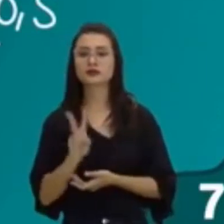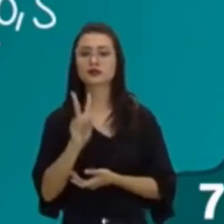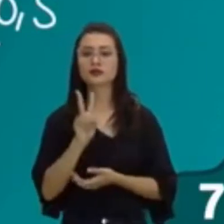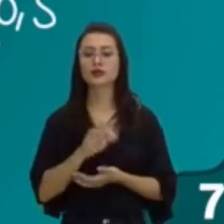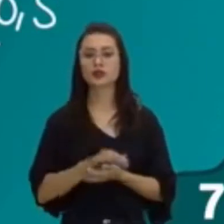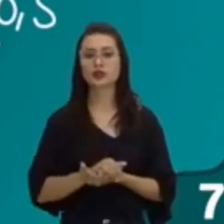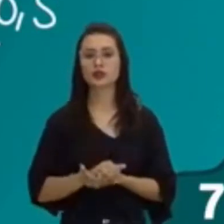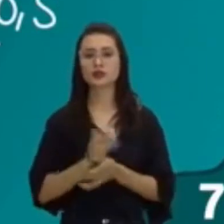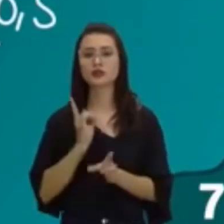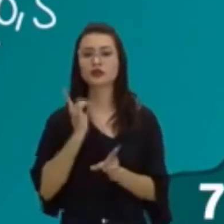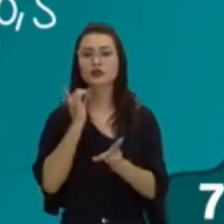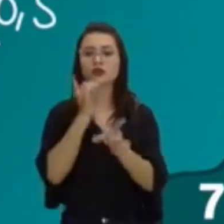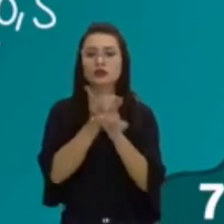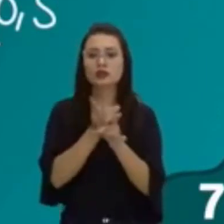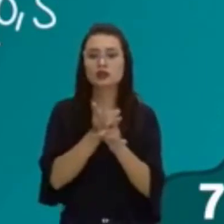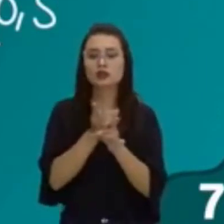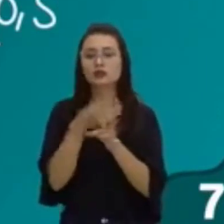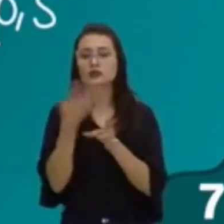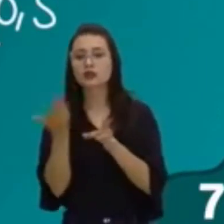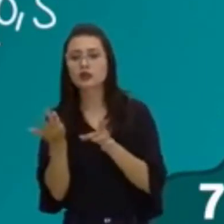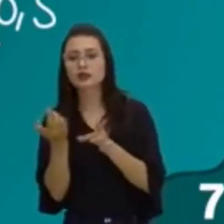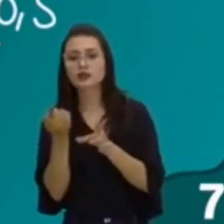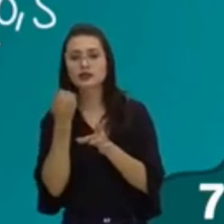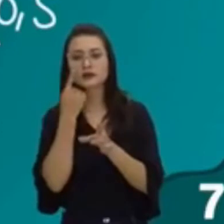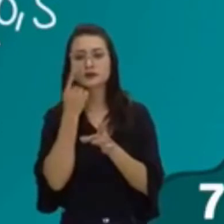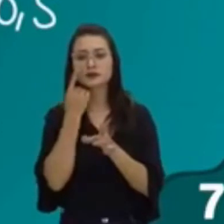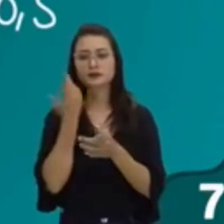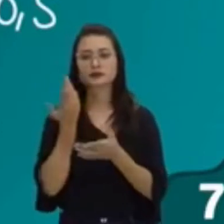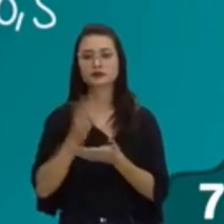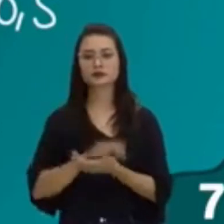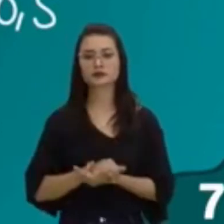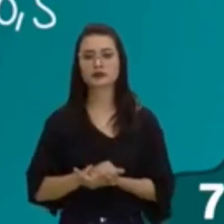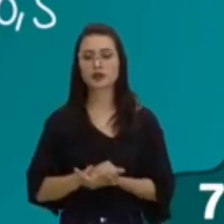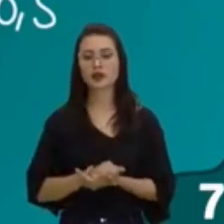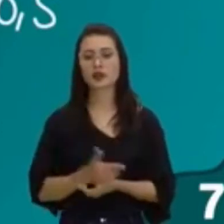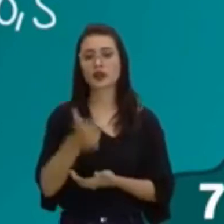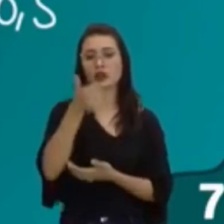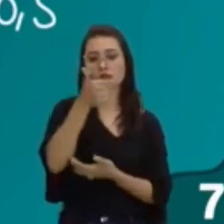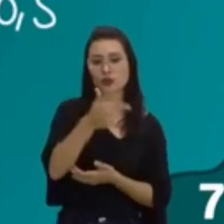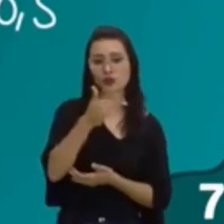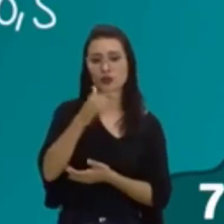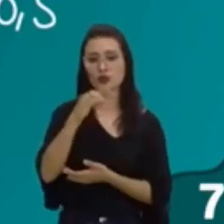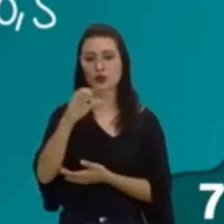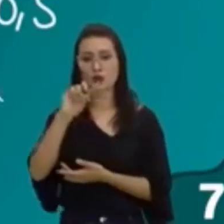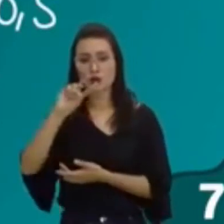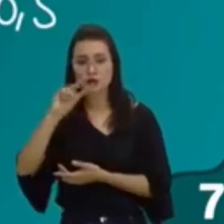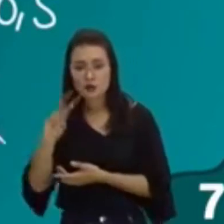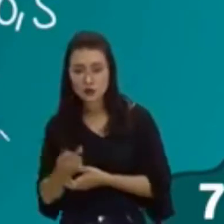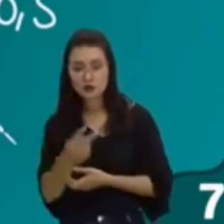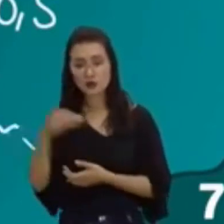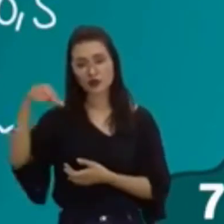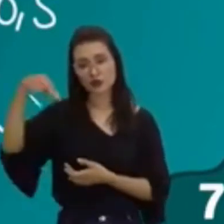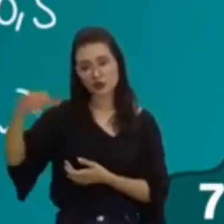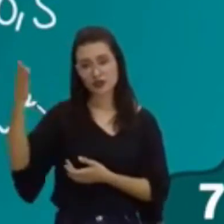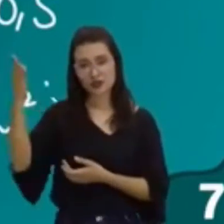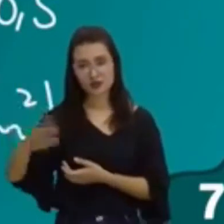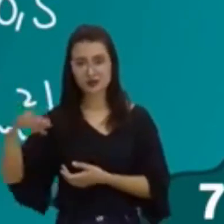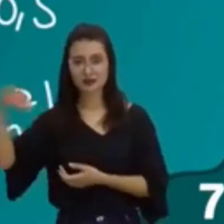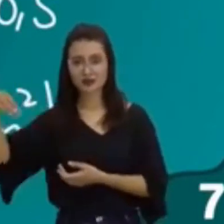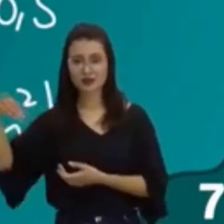né? Aliás, 2. Nem precisava ter mudado ali. 2.000 newton por metro quadrado,